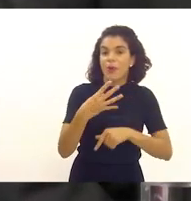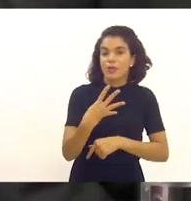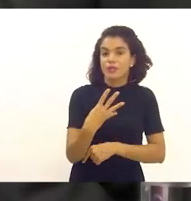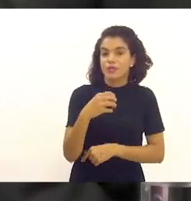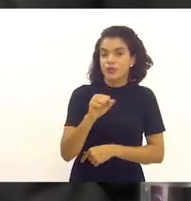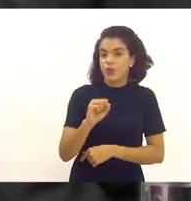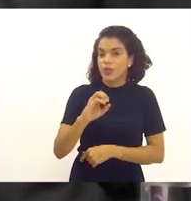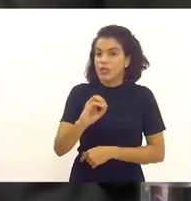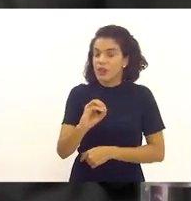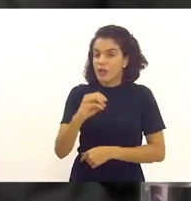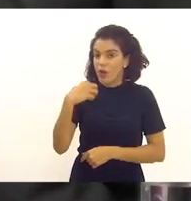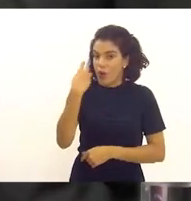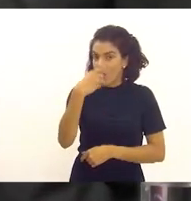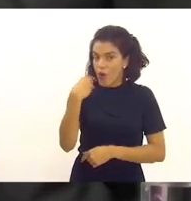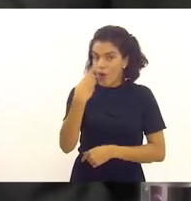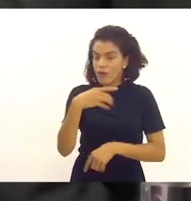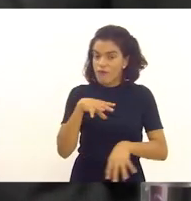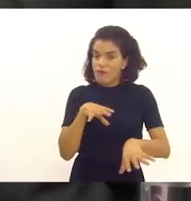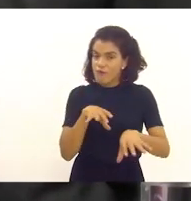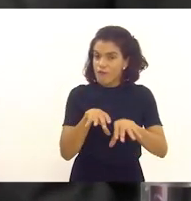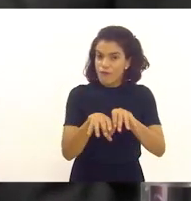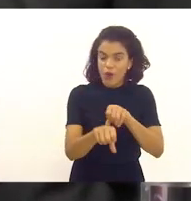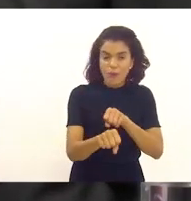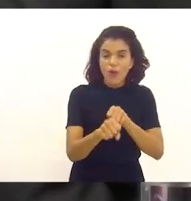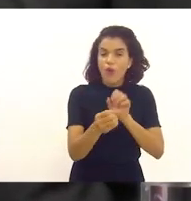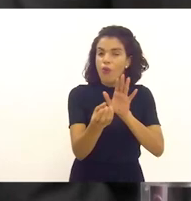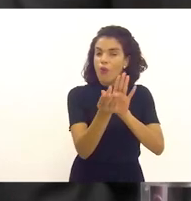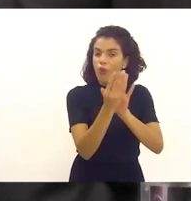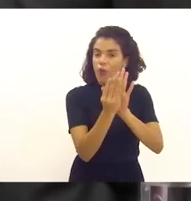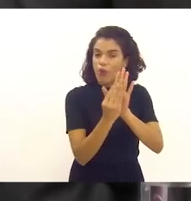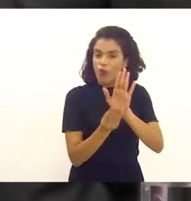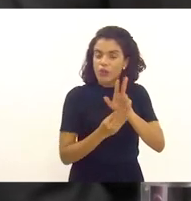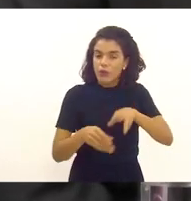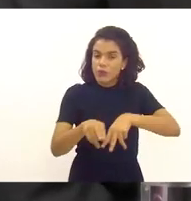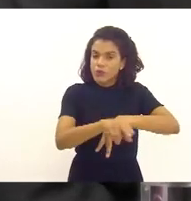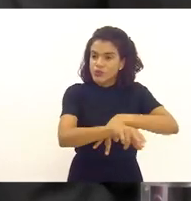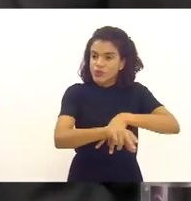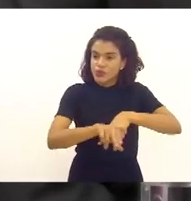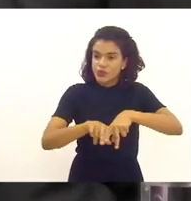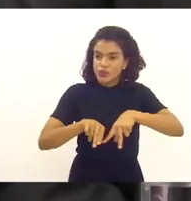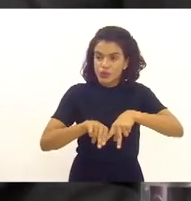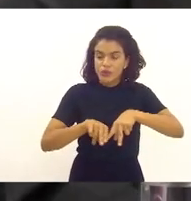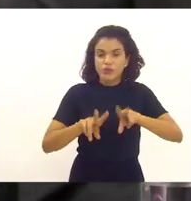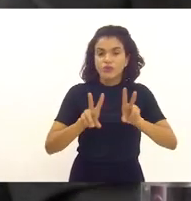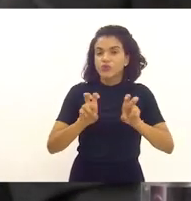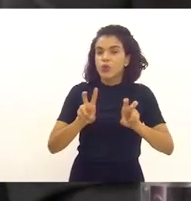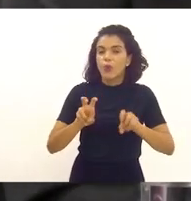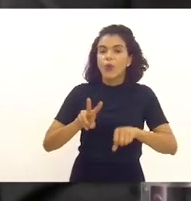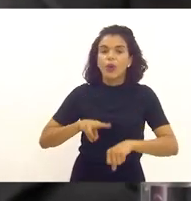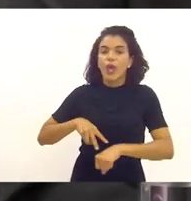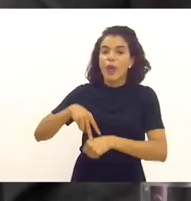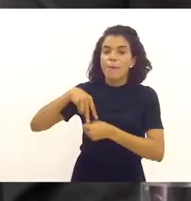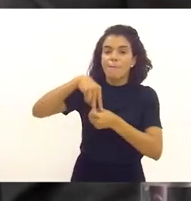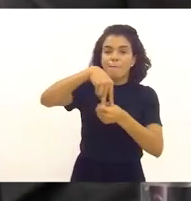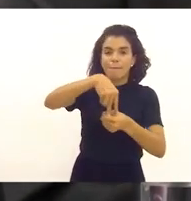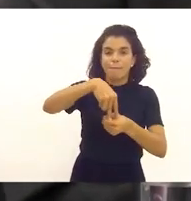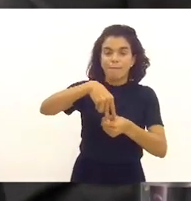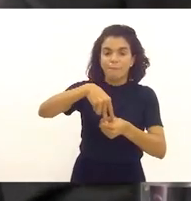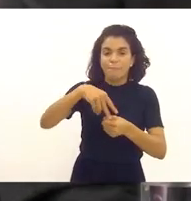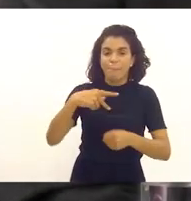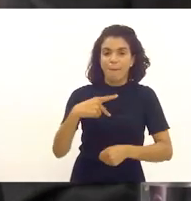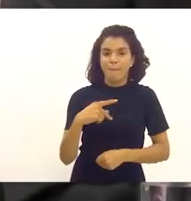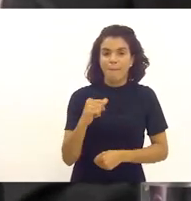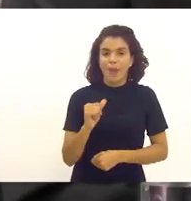um curso de formação Inicial com conteúdos de gênero explicações sobre o que é patriarcado entender